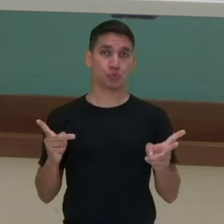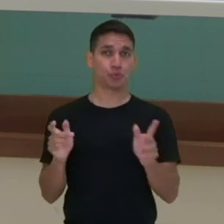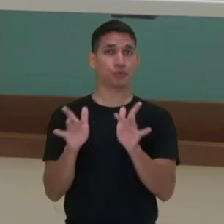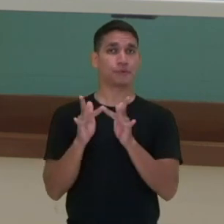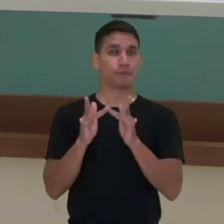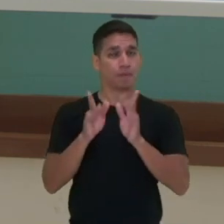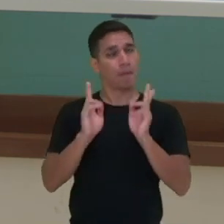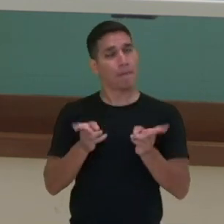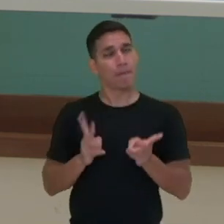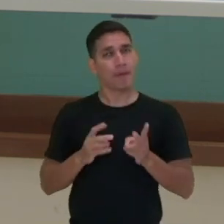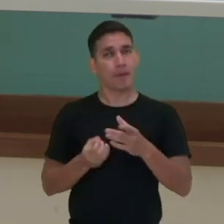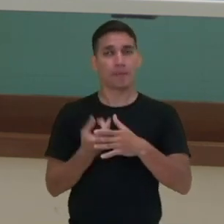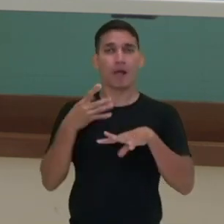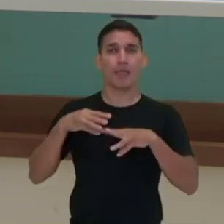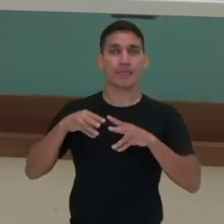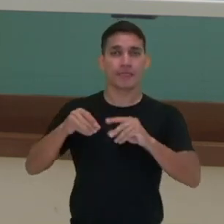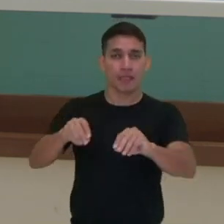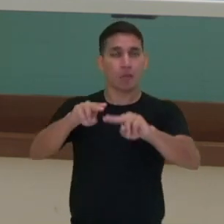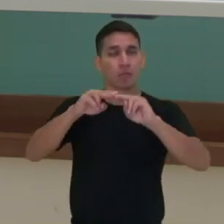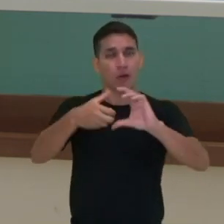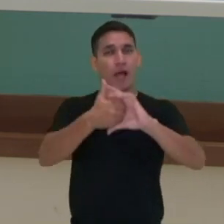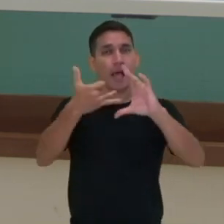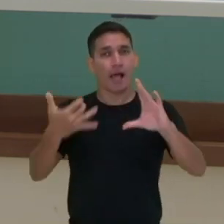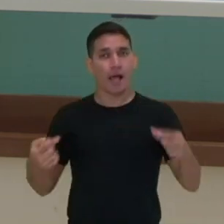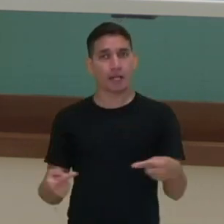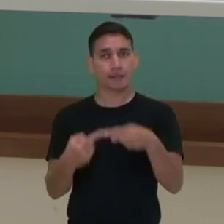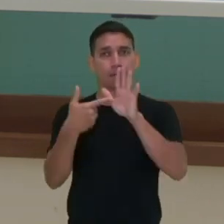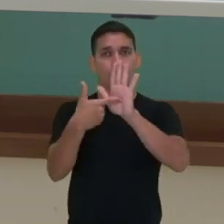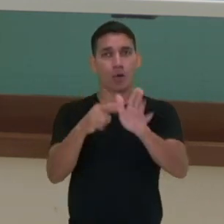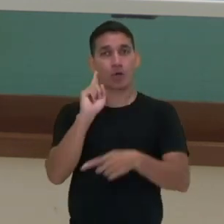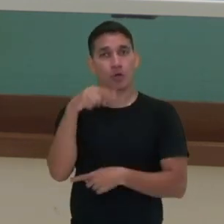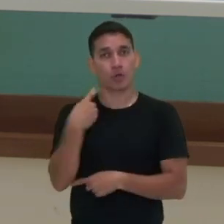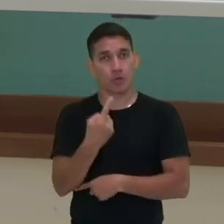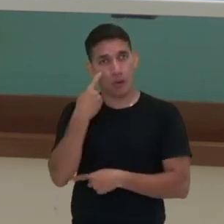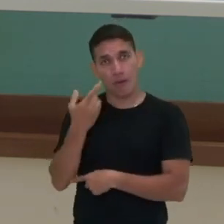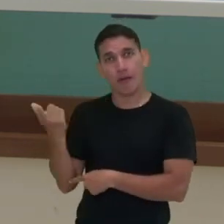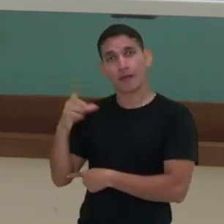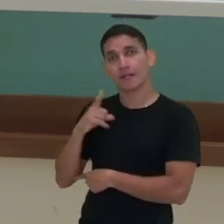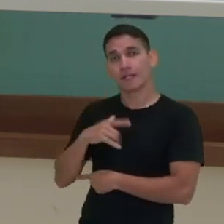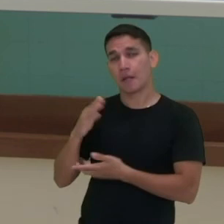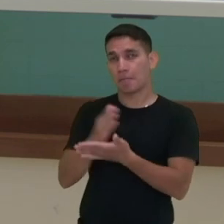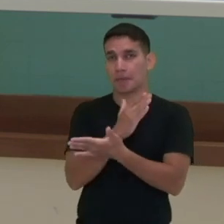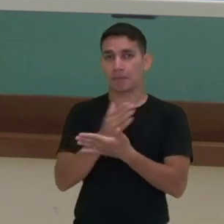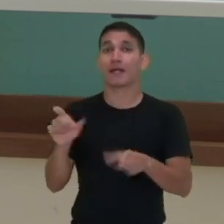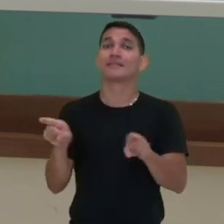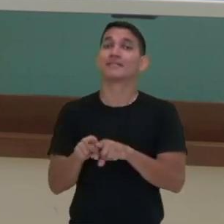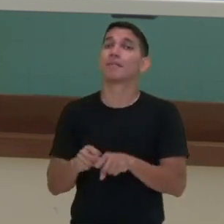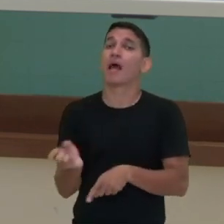na mesma origem. Então são características ali que mostram para nós essa divisão. E